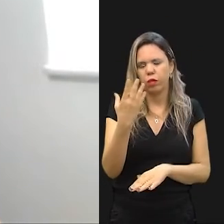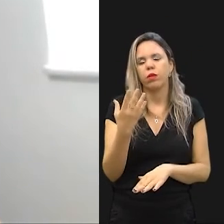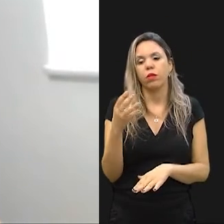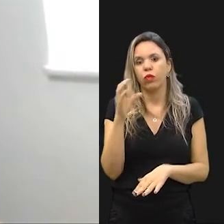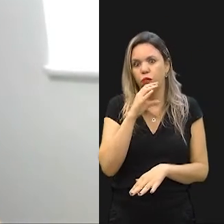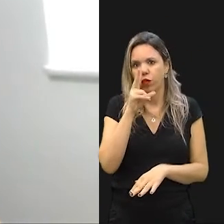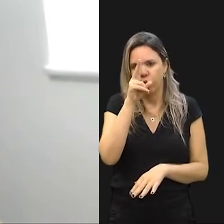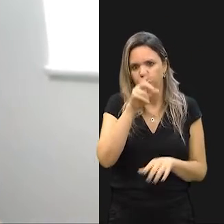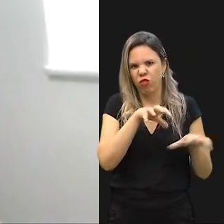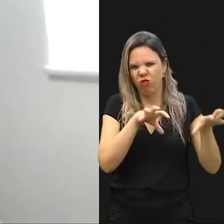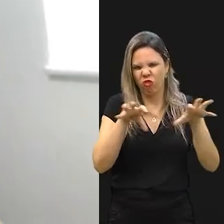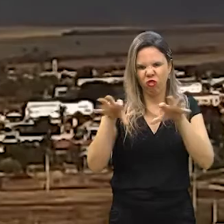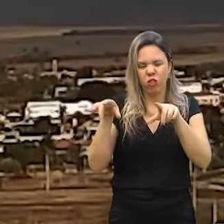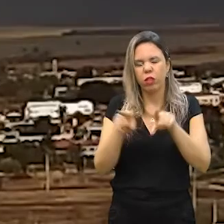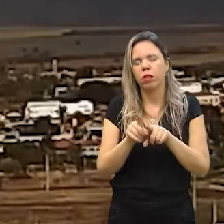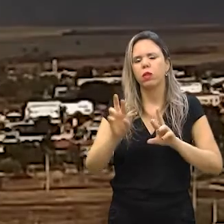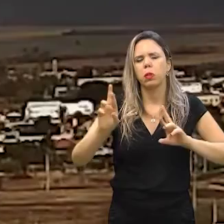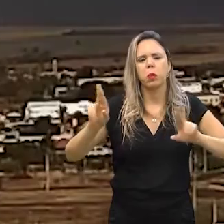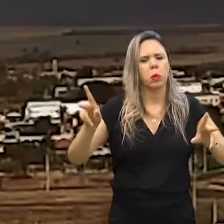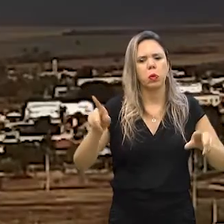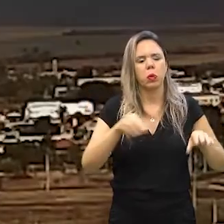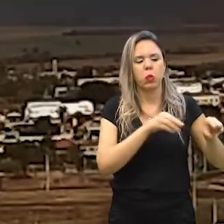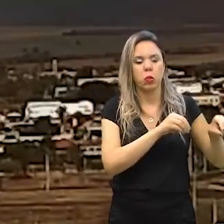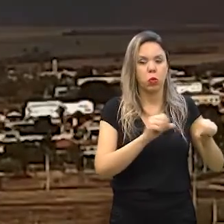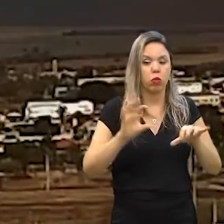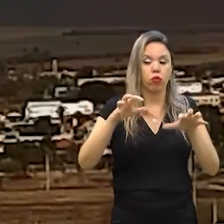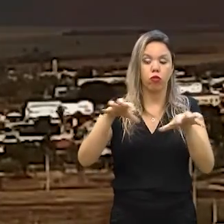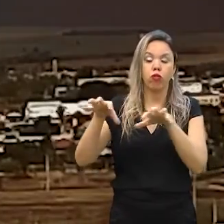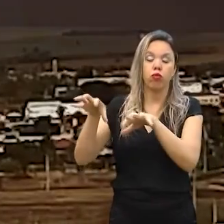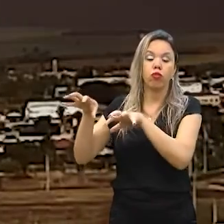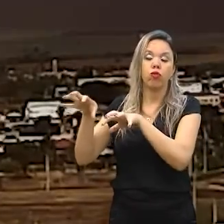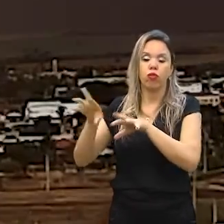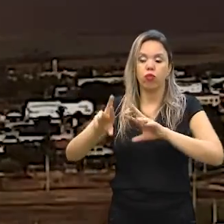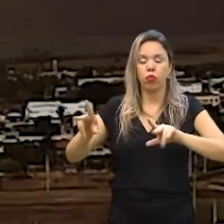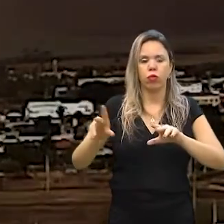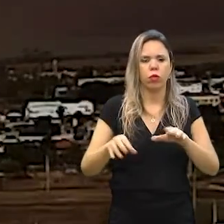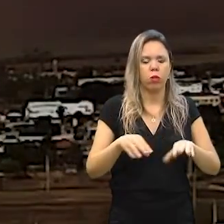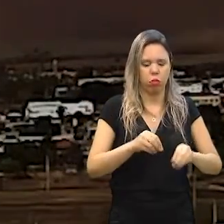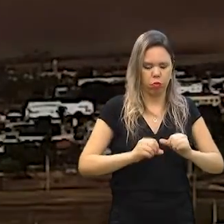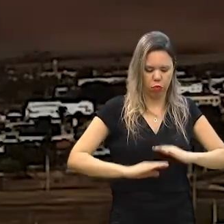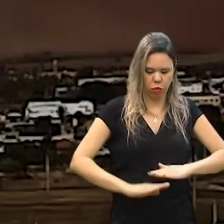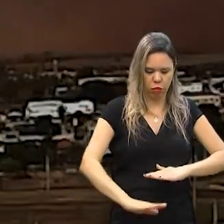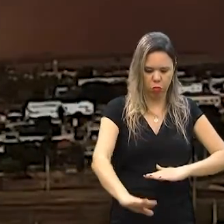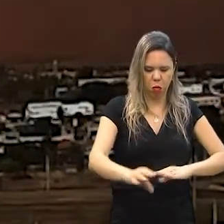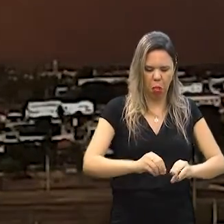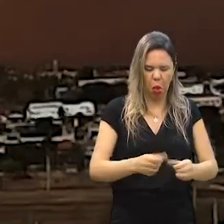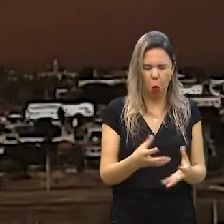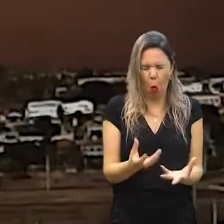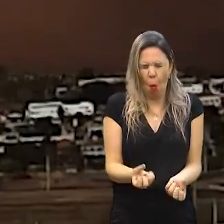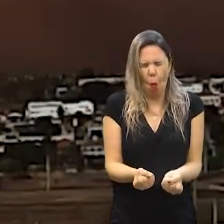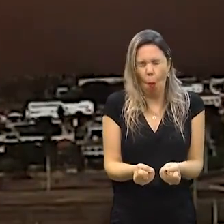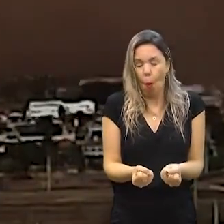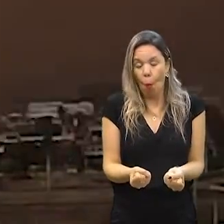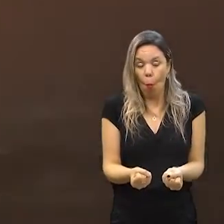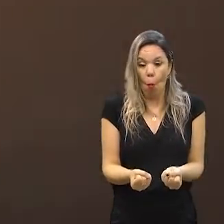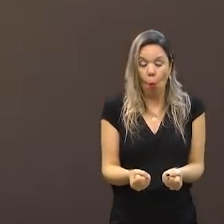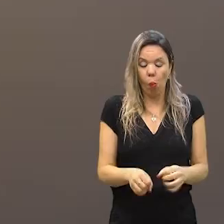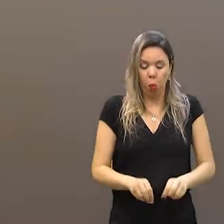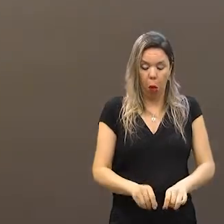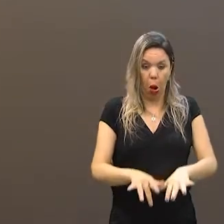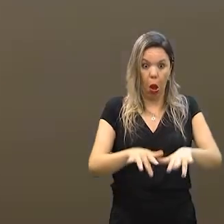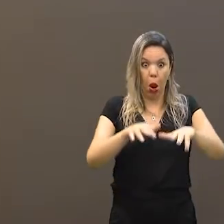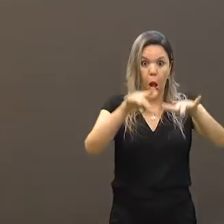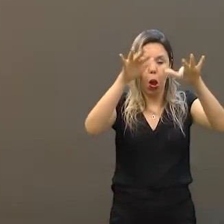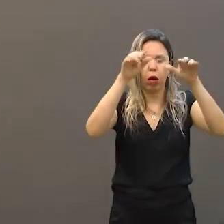severa. A diferença é que ela ocorre sobre um solo que está muito, muito seco. Em